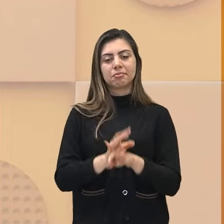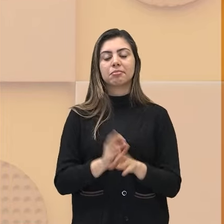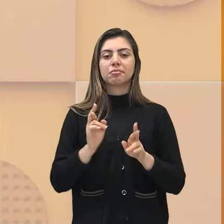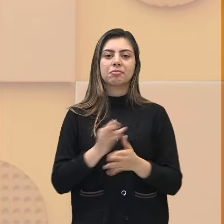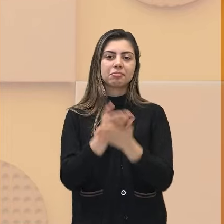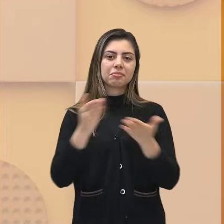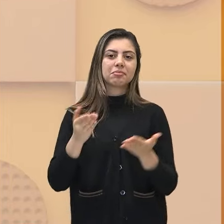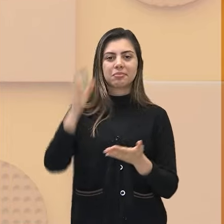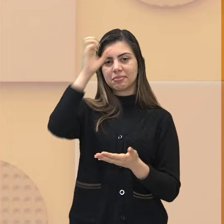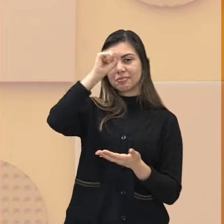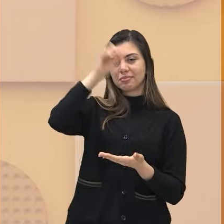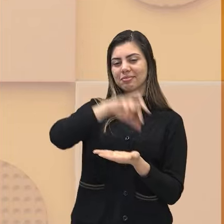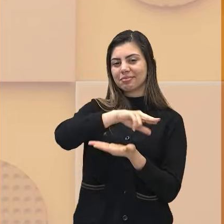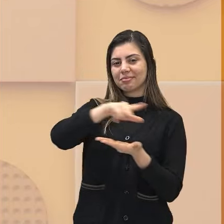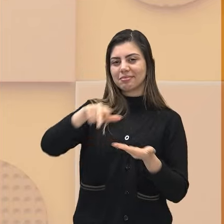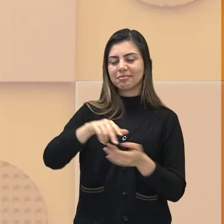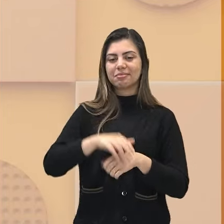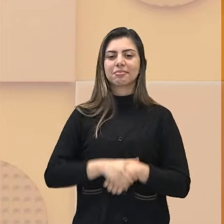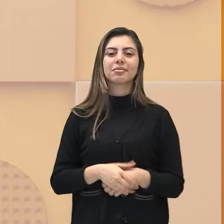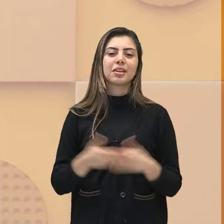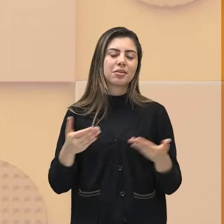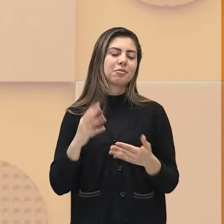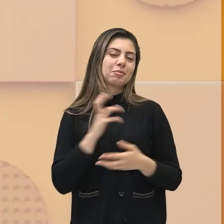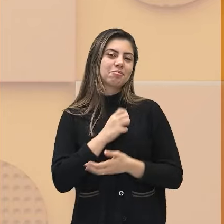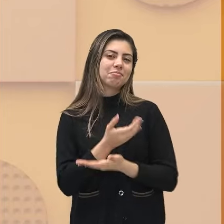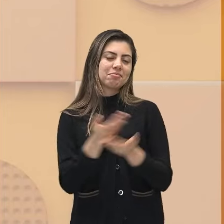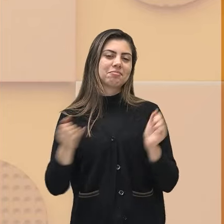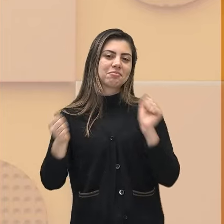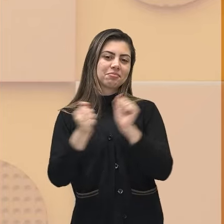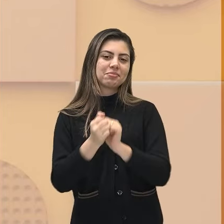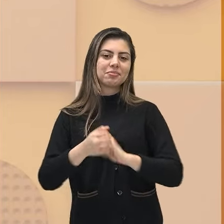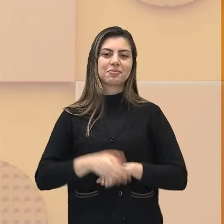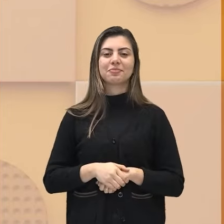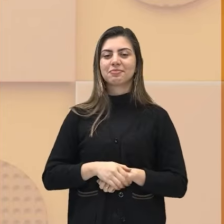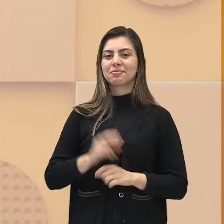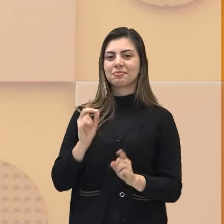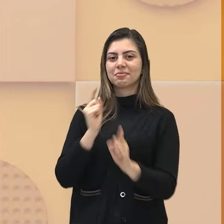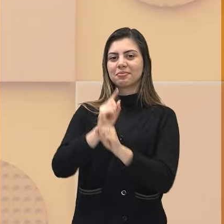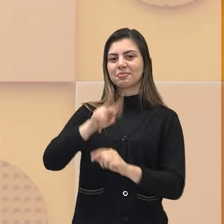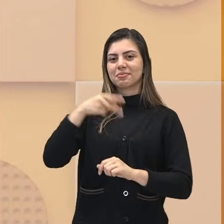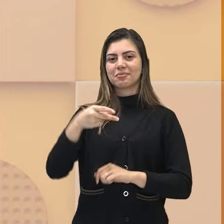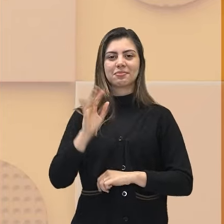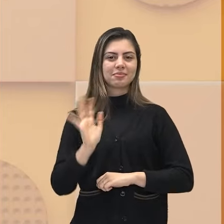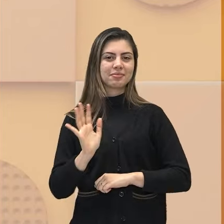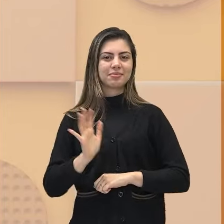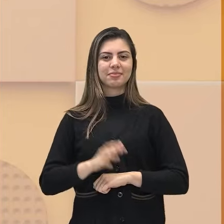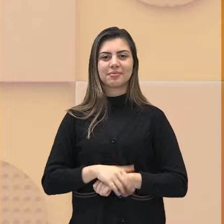que vocês tenham aprendido bastante, tá? Porque eu adorei estar aqui com vocês. E até uma próxima aula.